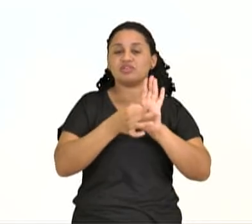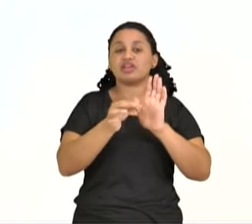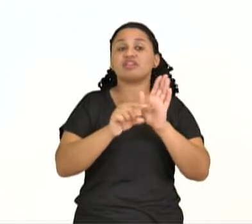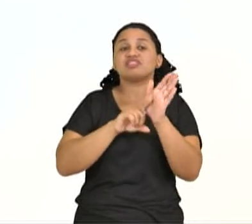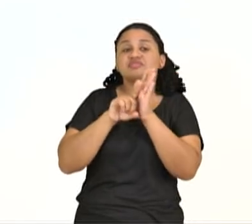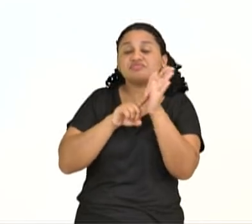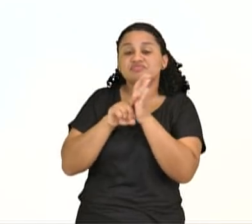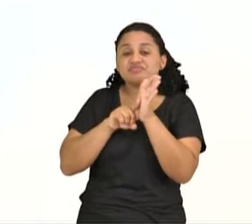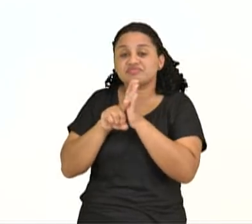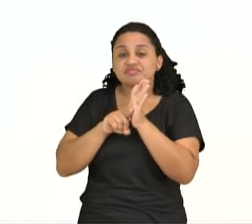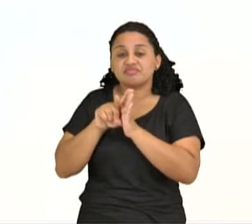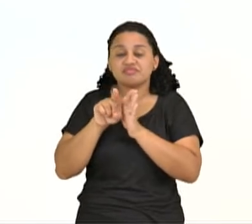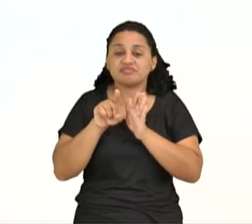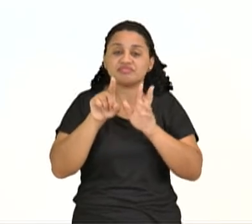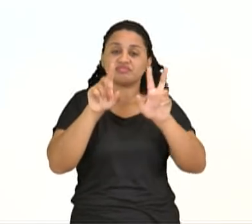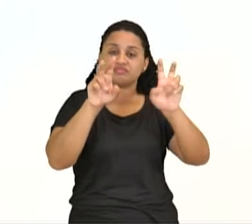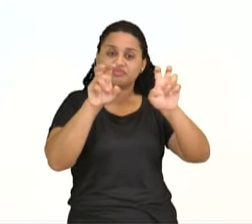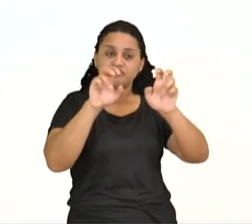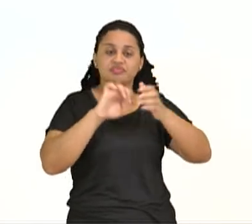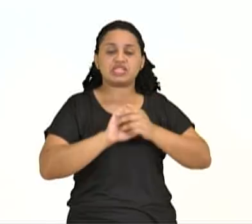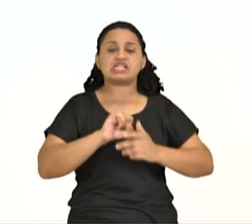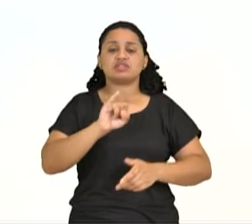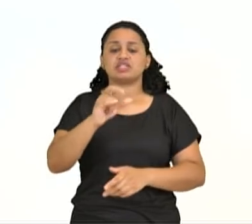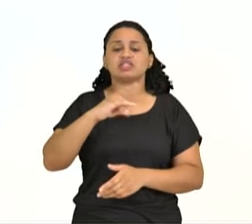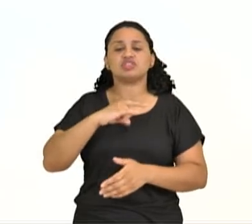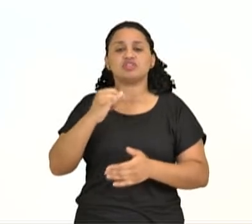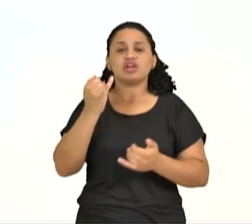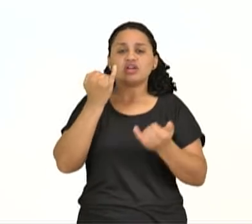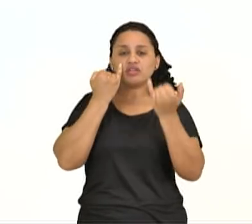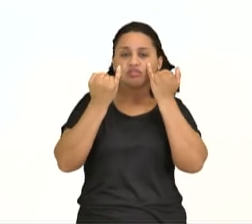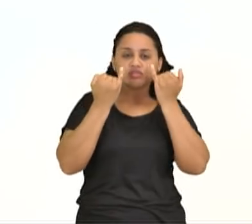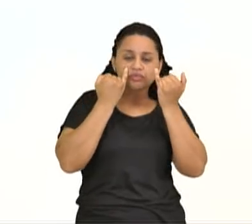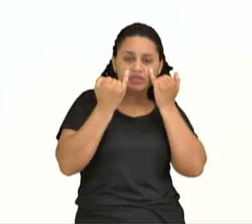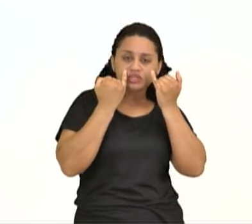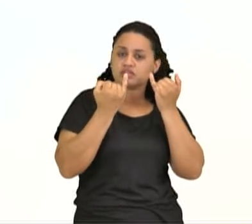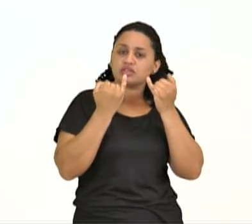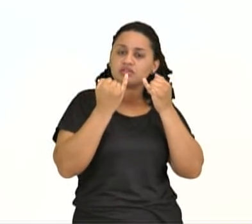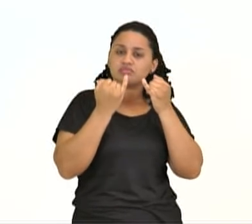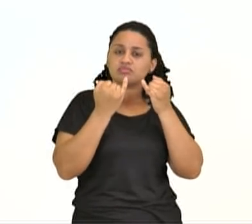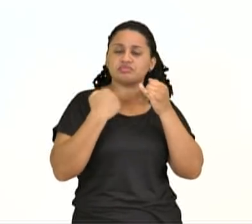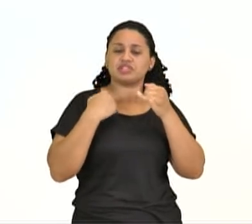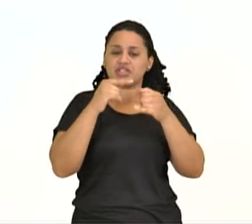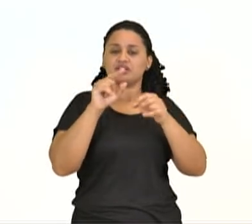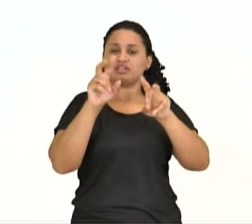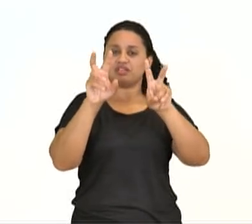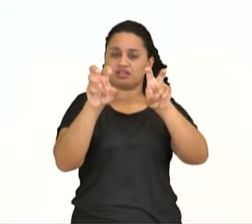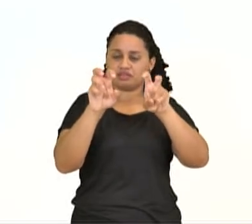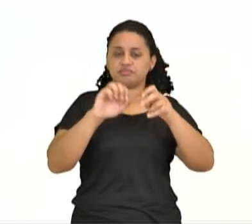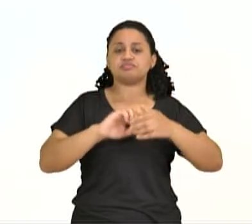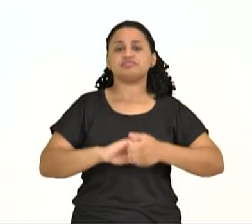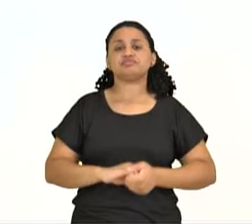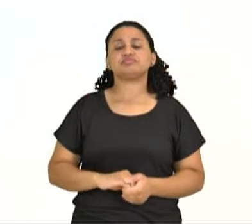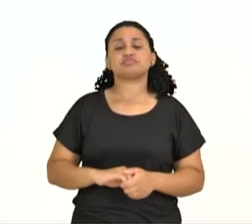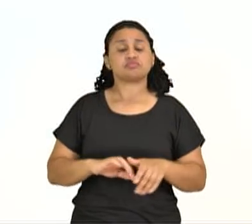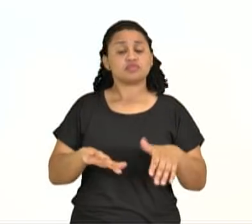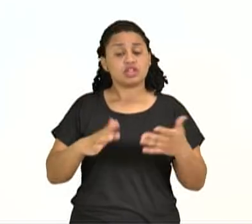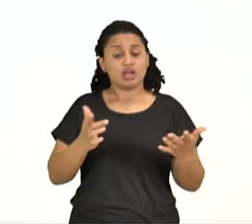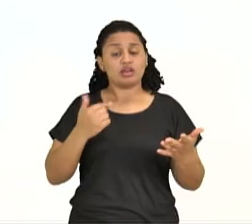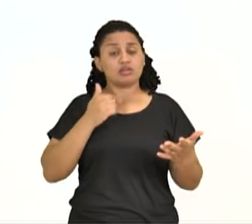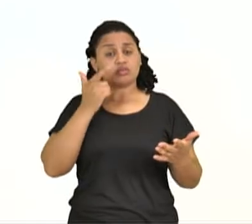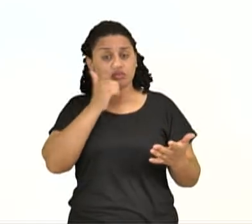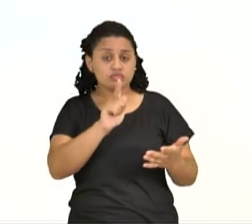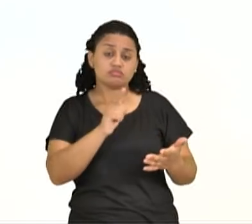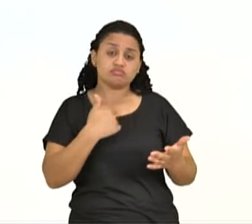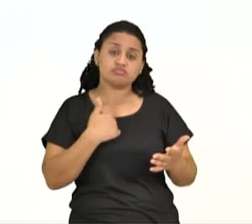assunto. Quando você tiver informações suficientes sobre determinado tema, estará pronto